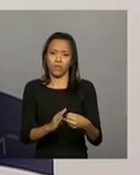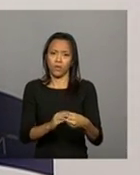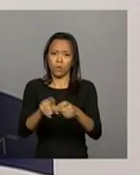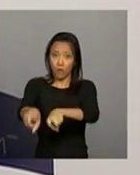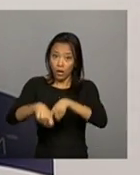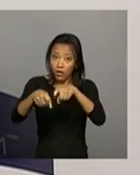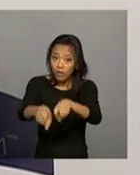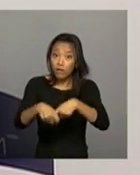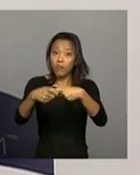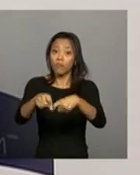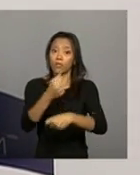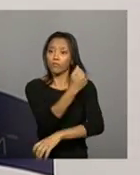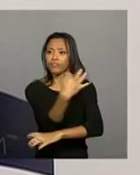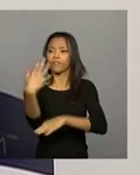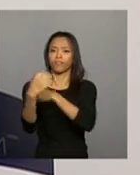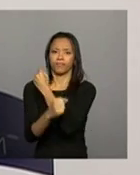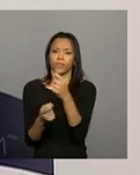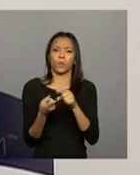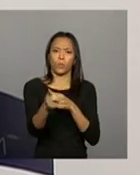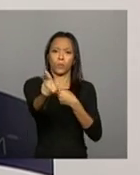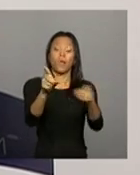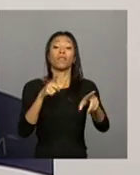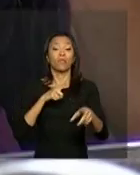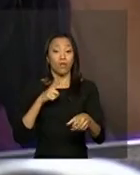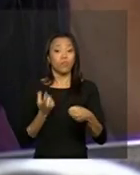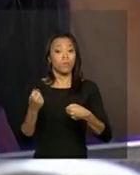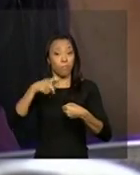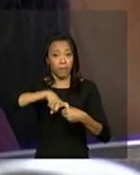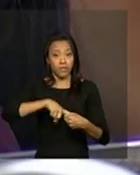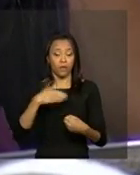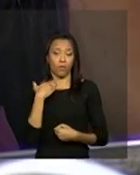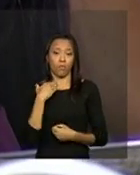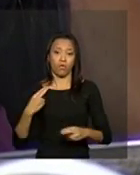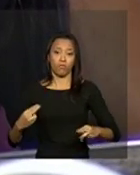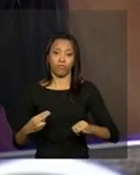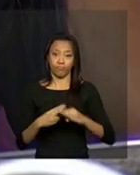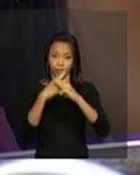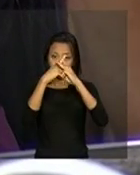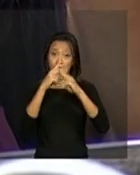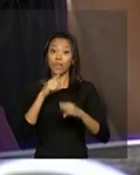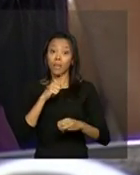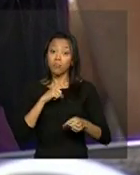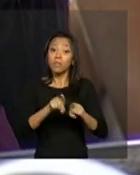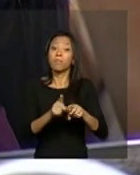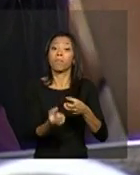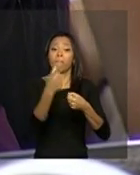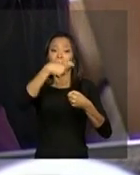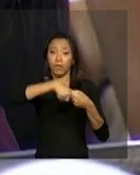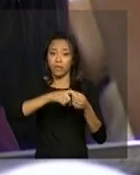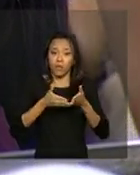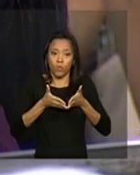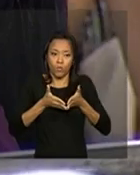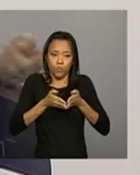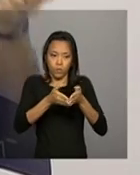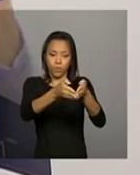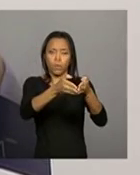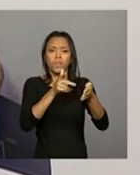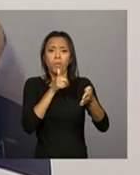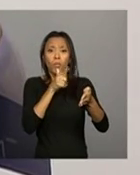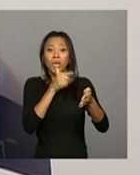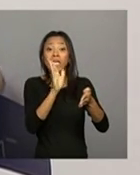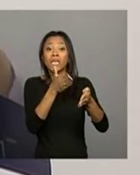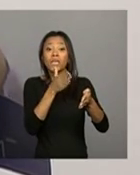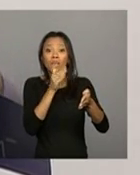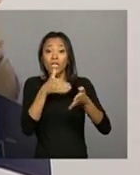com a Caixa Econômica, com os barcos que navegam nos rios